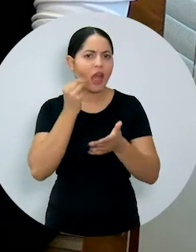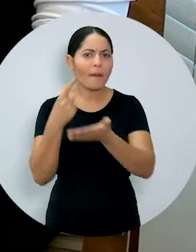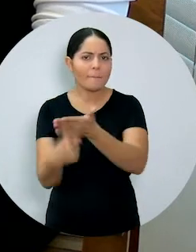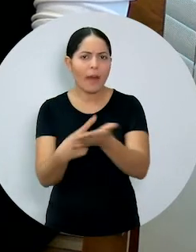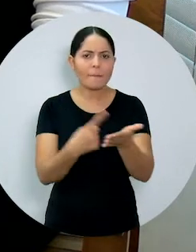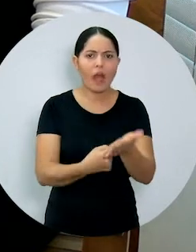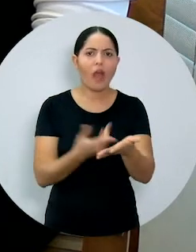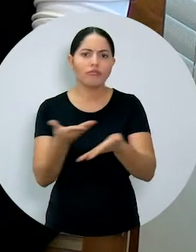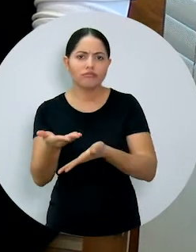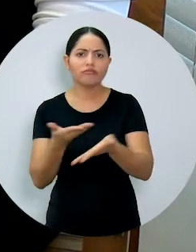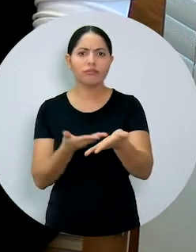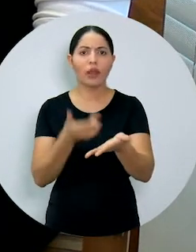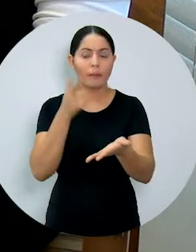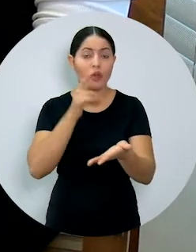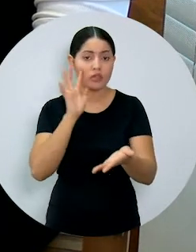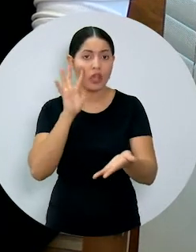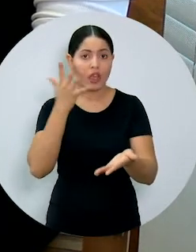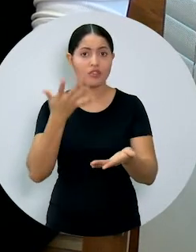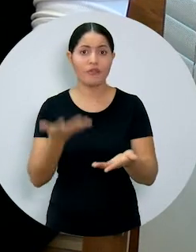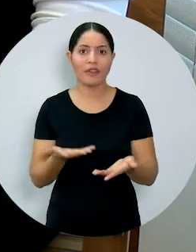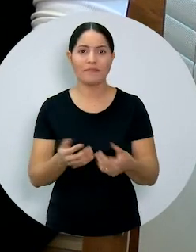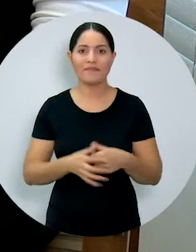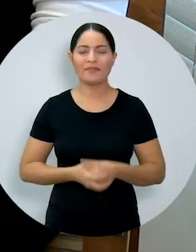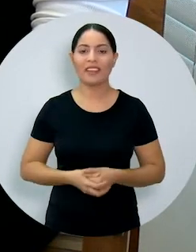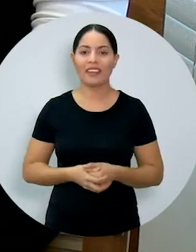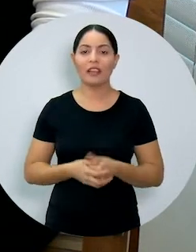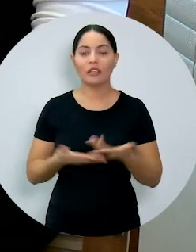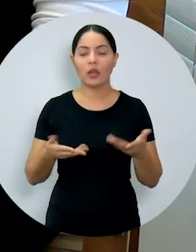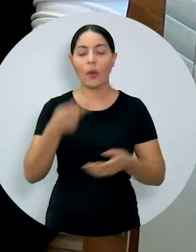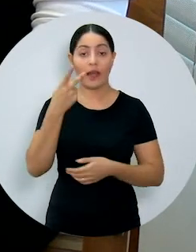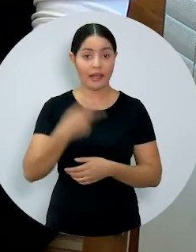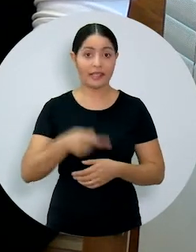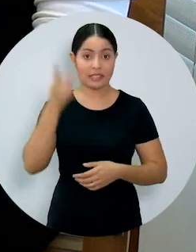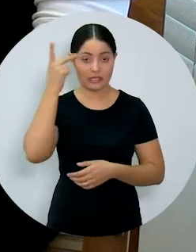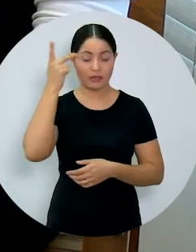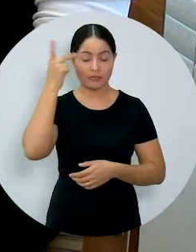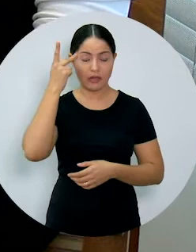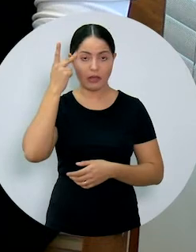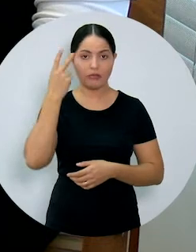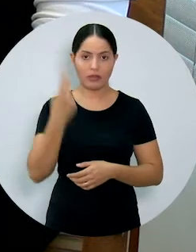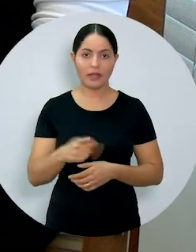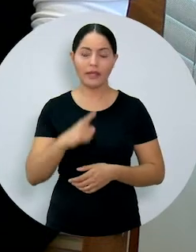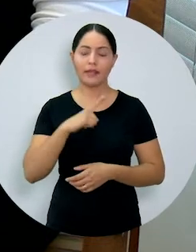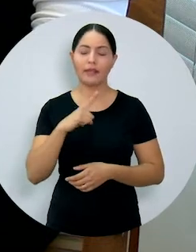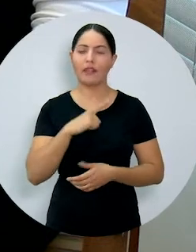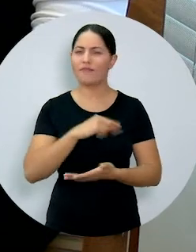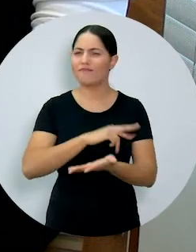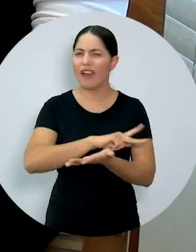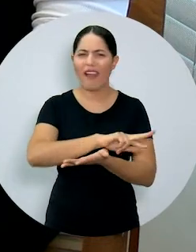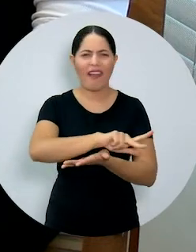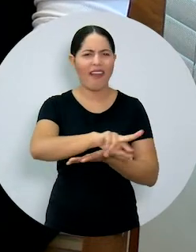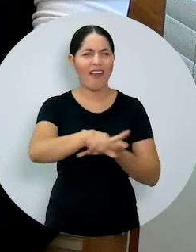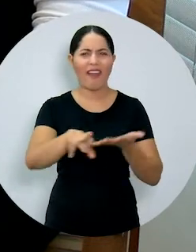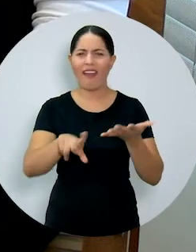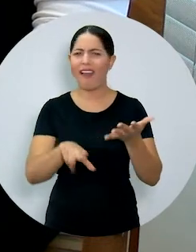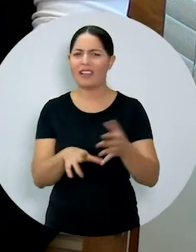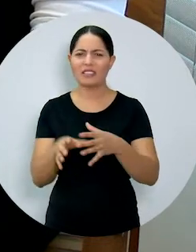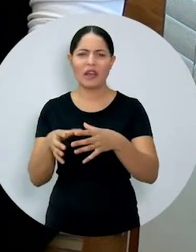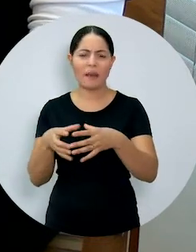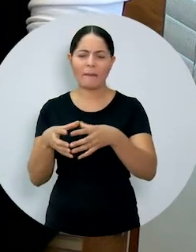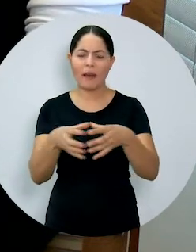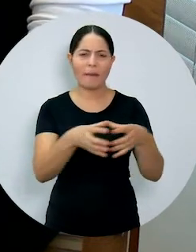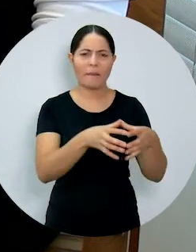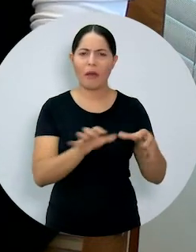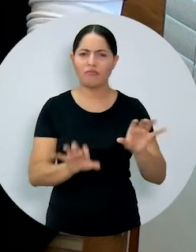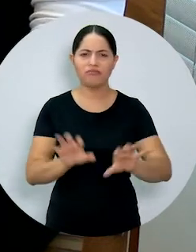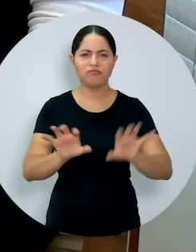se desenvolvido muito. Aqui em São Paulo mesmo nós temos inúmeras varas de